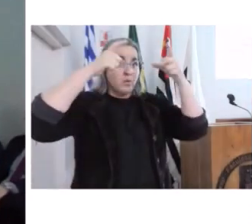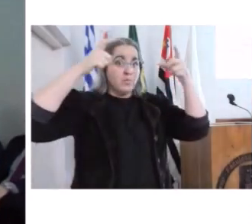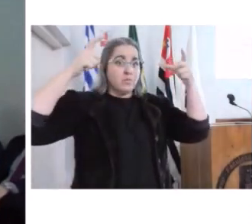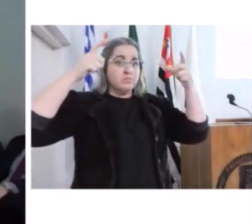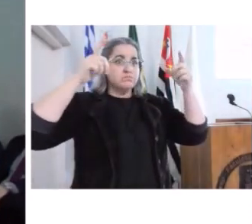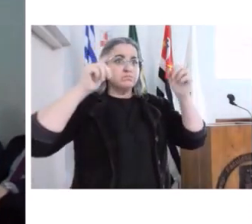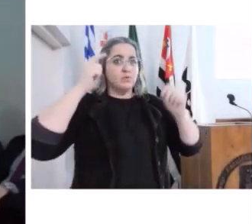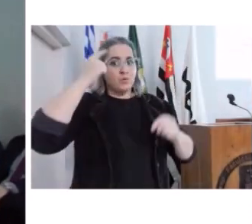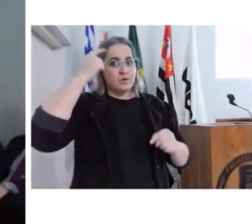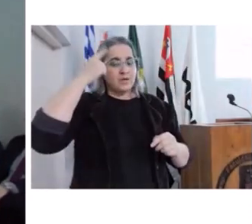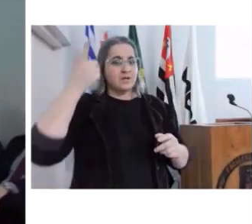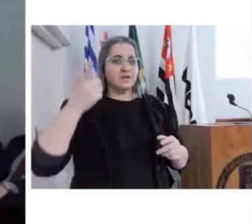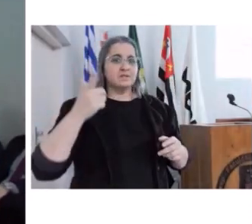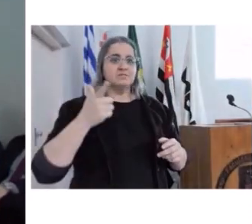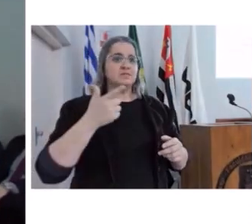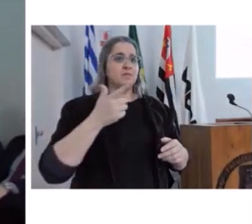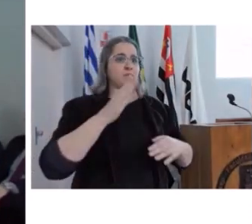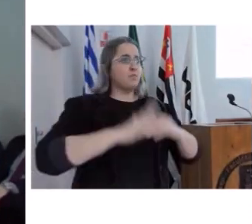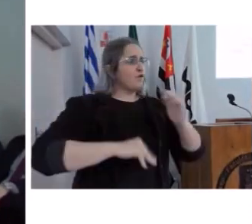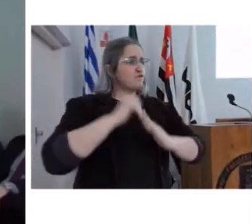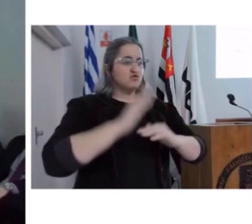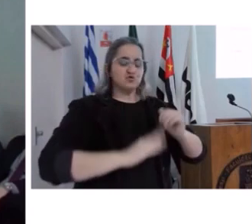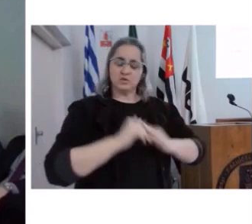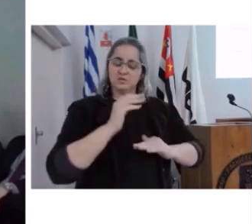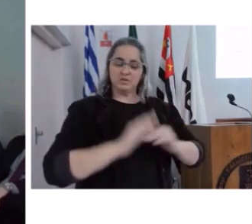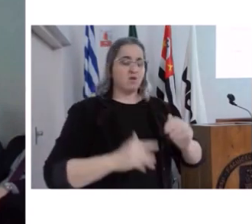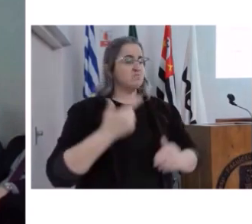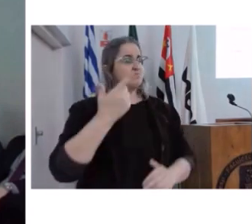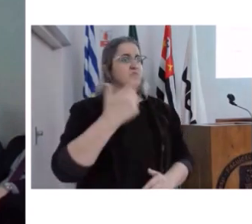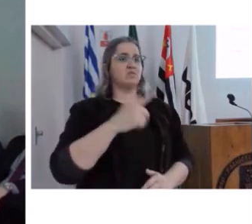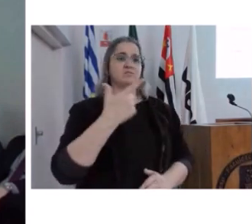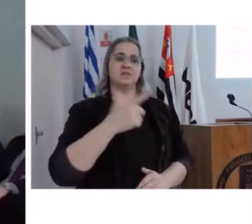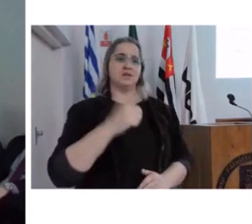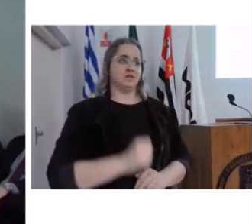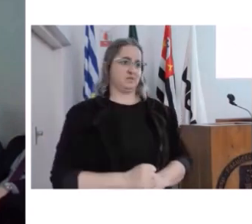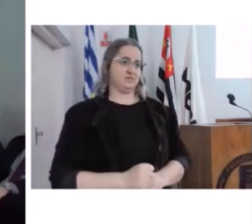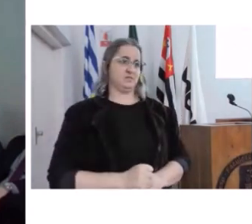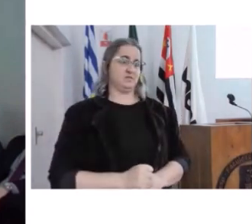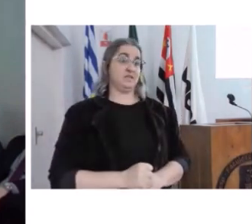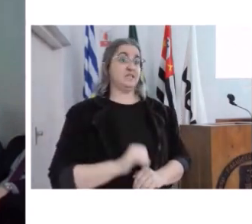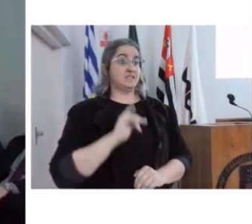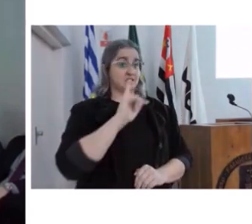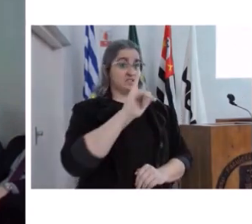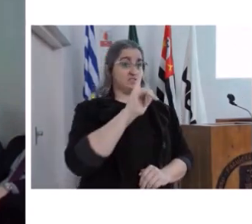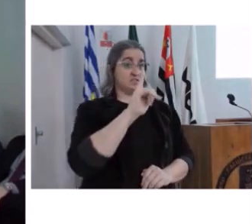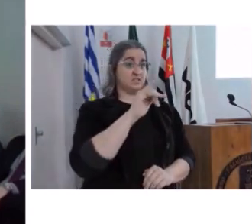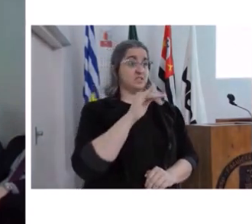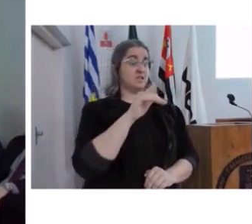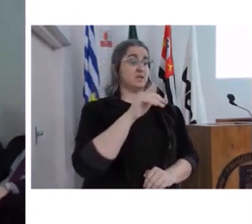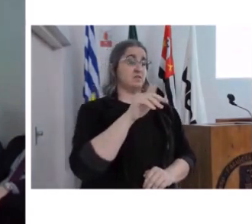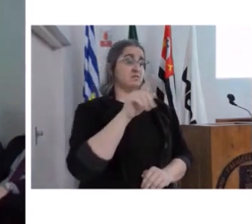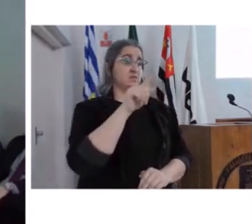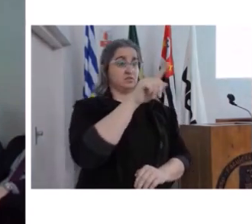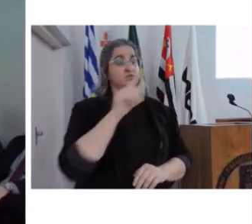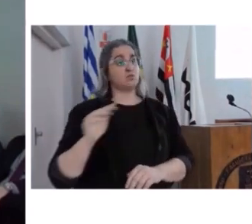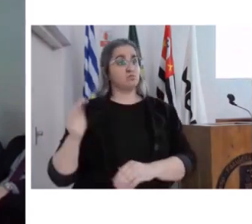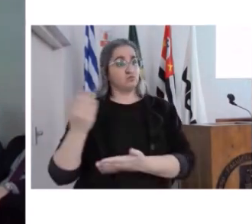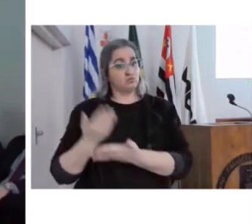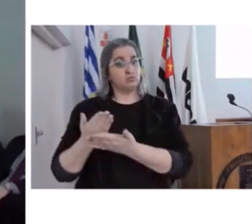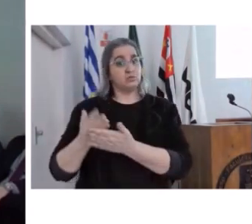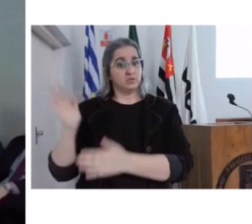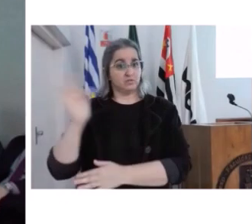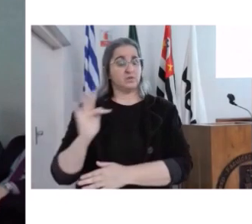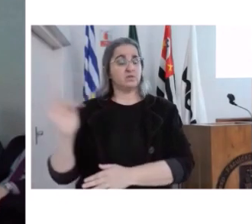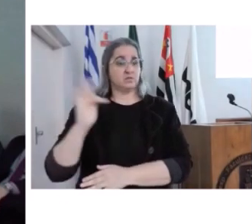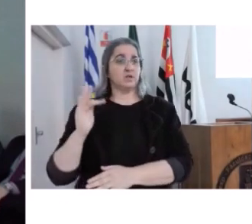porque nós não temos profissionais que possam estar atuantes. Se vocês já entrarem com a parte de preventiva, né, o pessoal da graduação, e o pessoal, por exemplo,